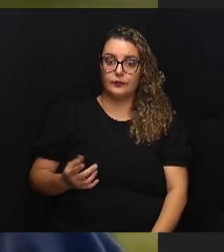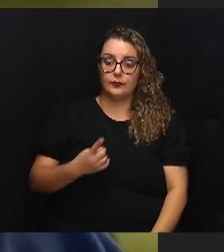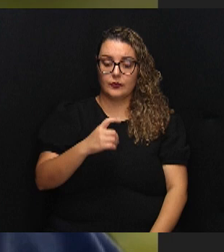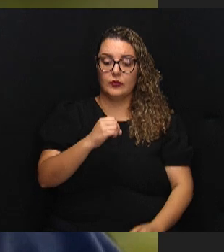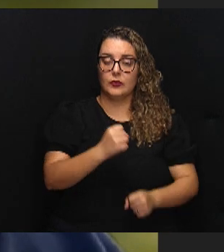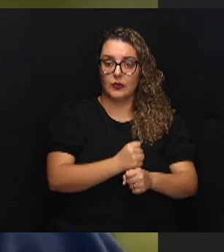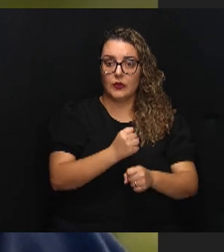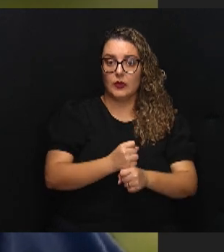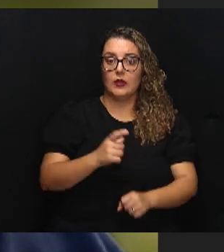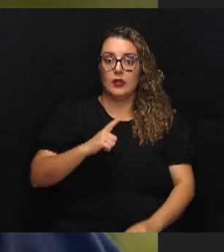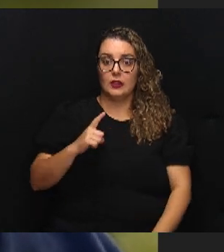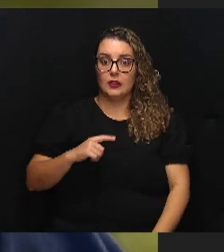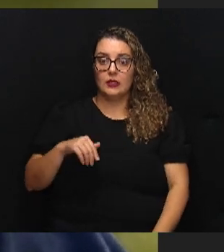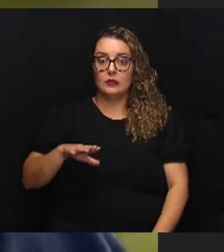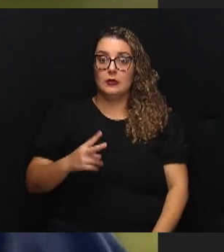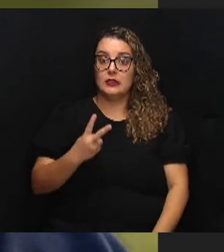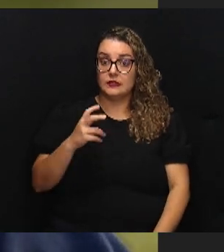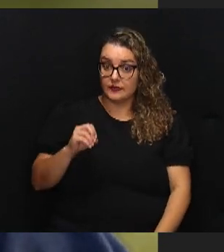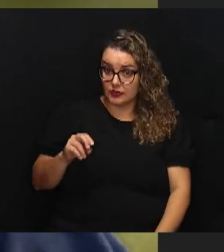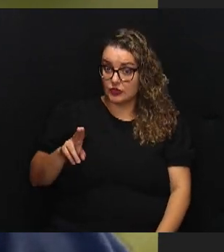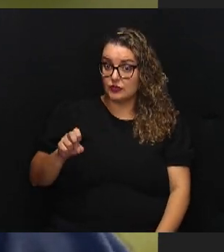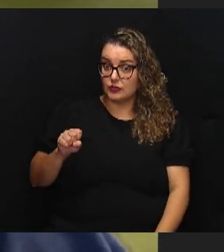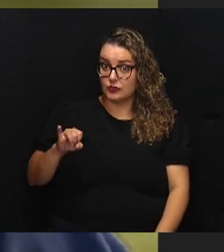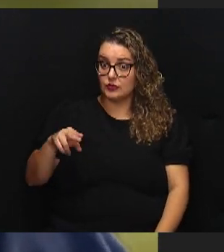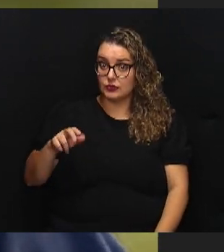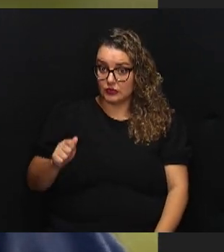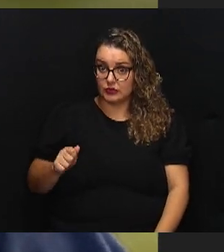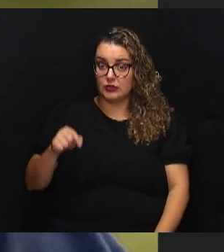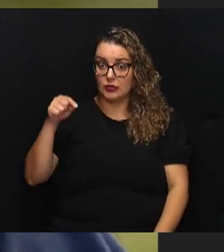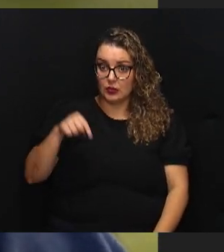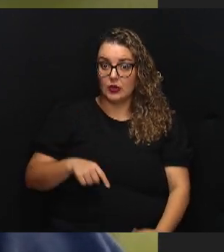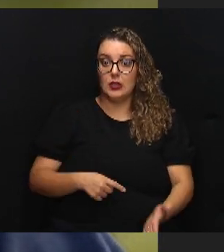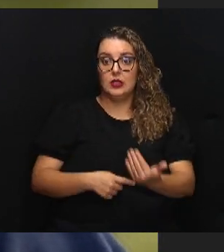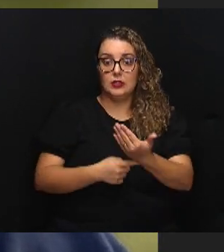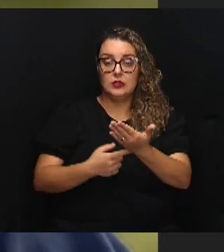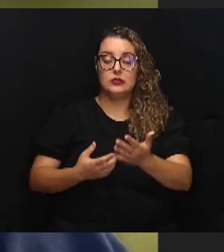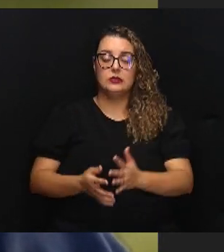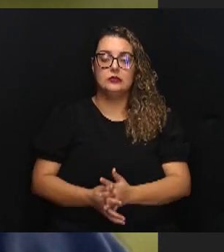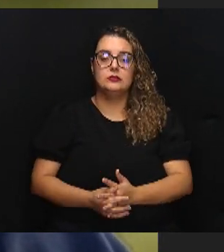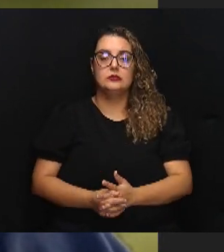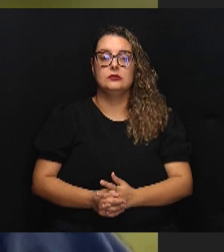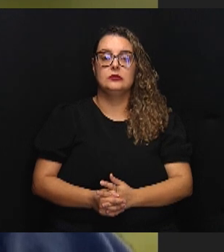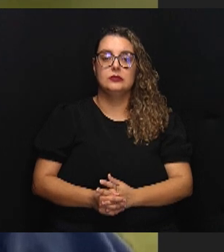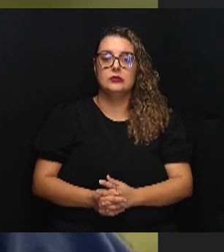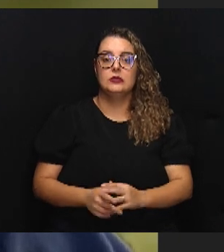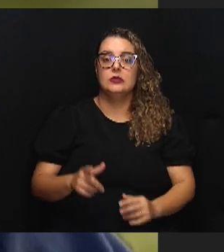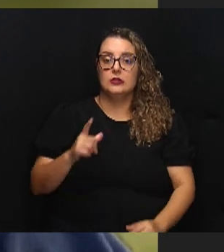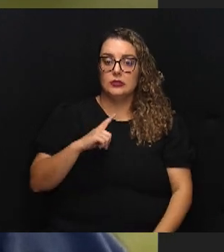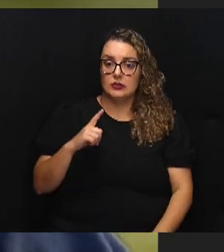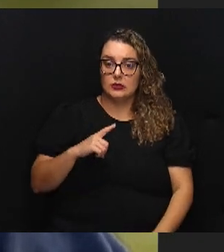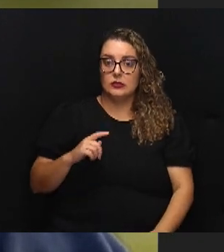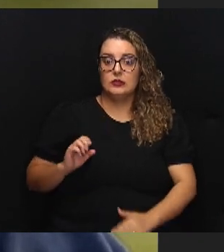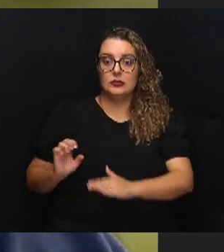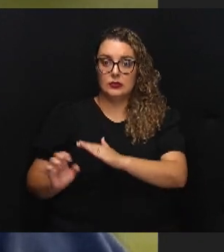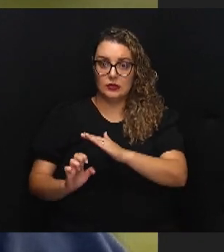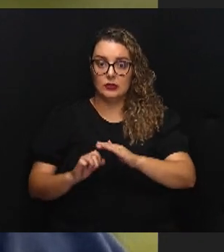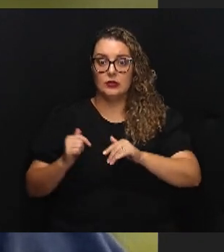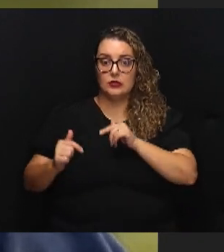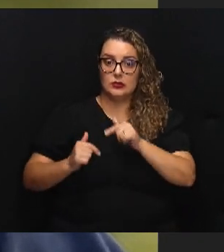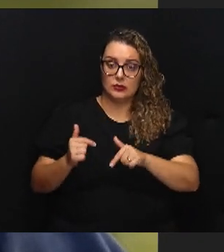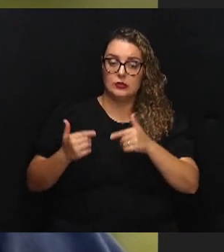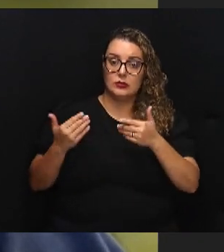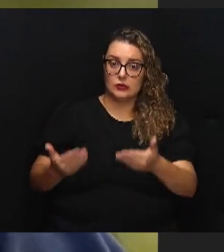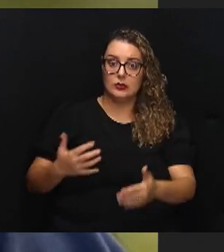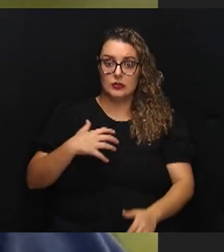anos tenham pelo menos mais 20 usinas com essa tecnologia. Então, tem empresas operando hoje com